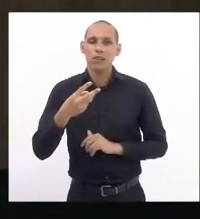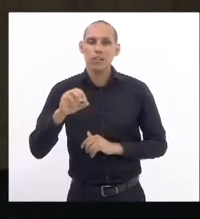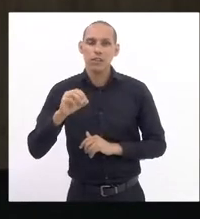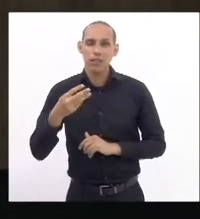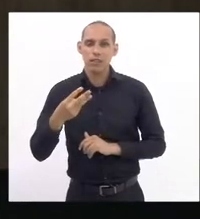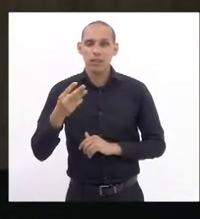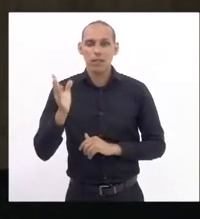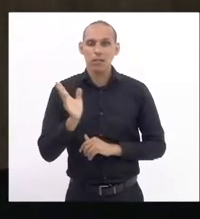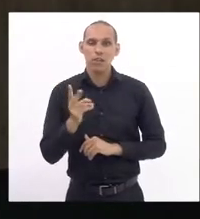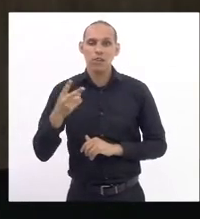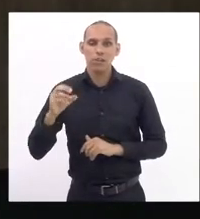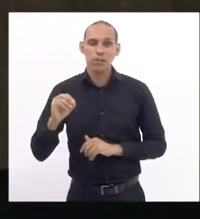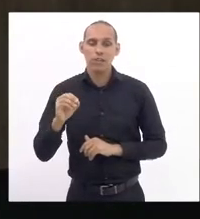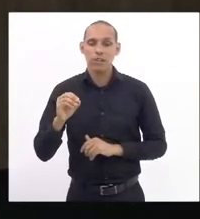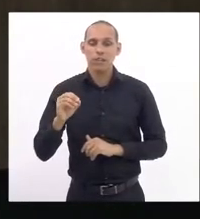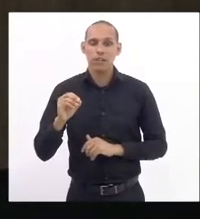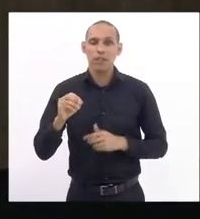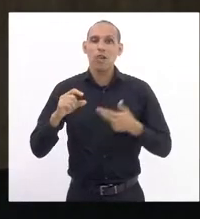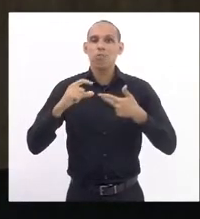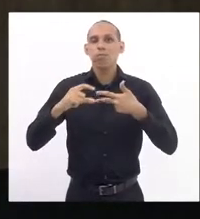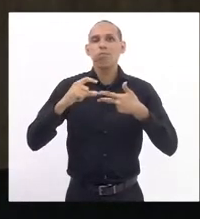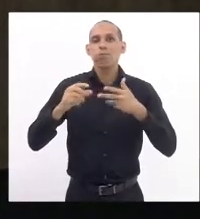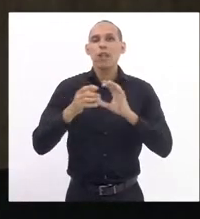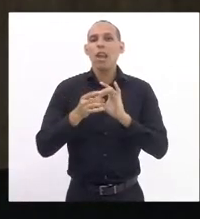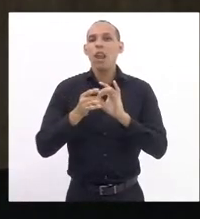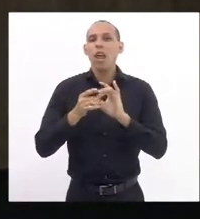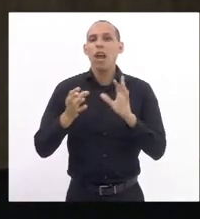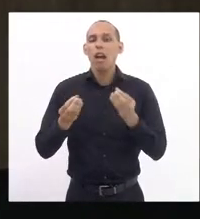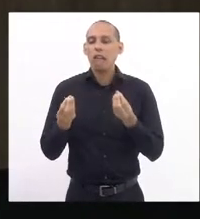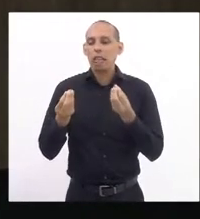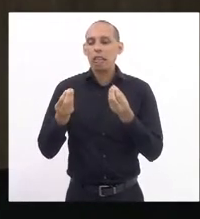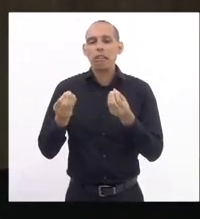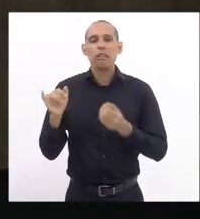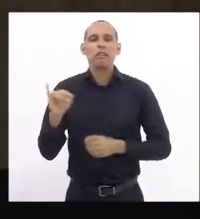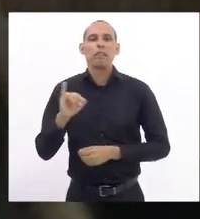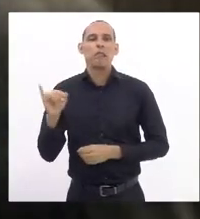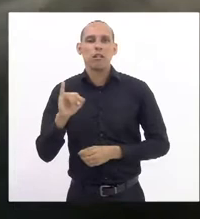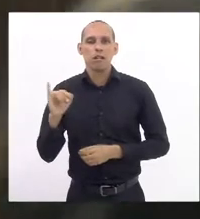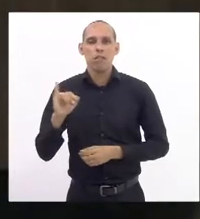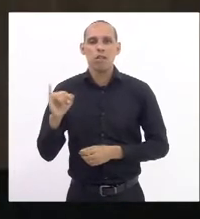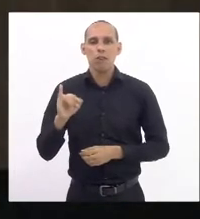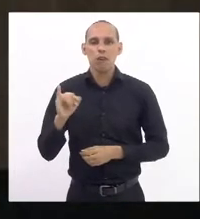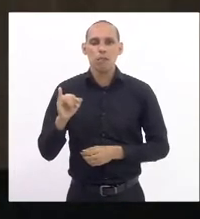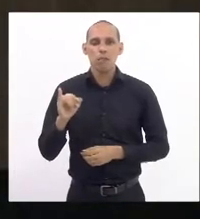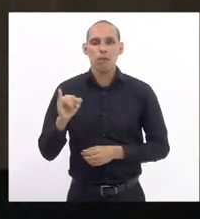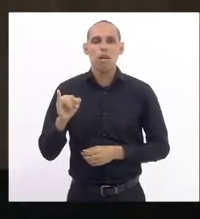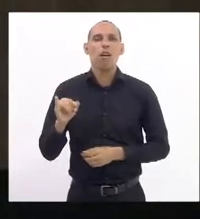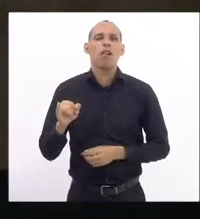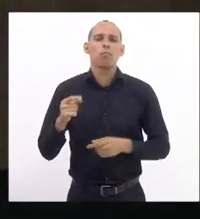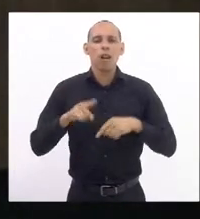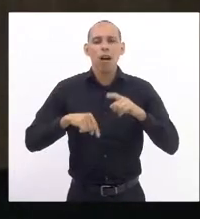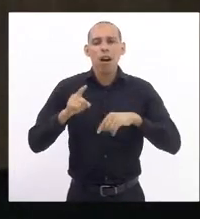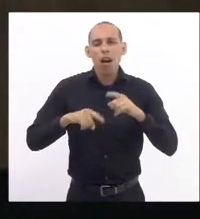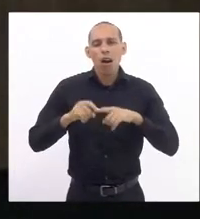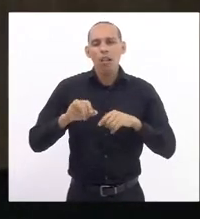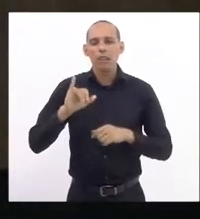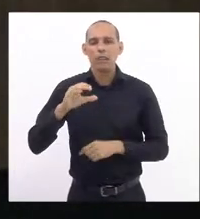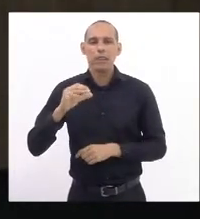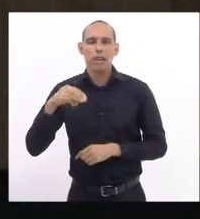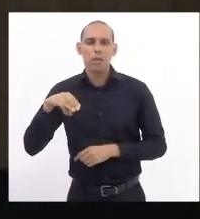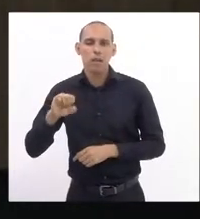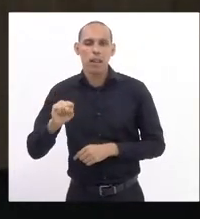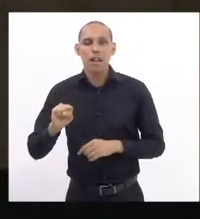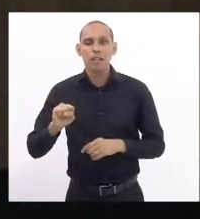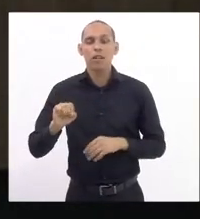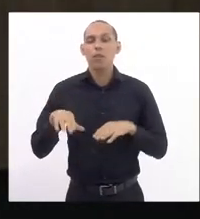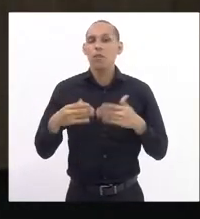3203-2020. Fica o Poder Executivo autorizado a conceder isenção de imposto sobre circulação de mercadorias e serviços, CMS, na aquisição de caminhões feito